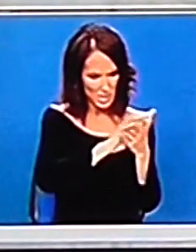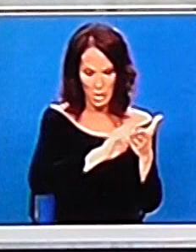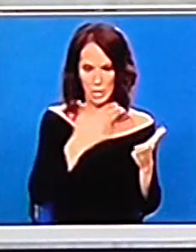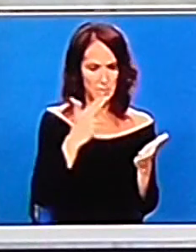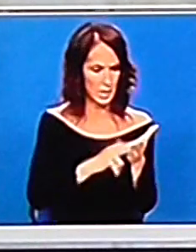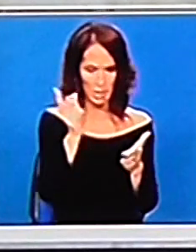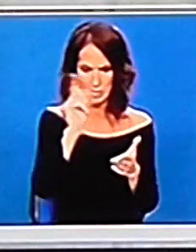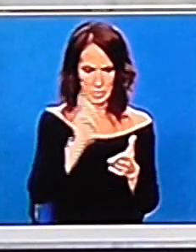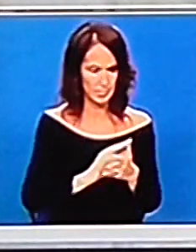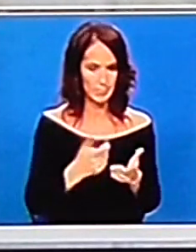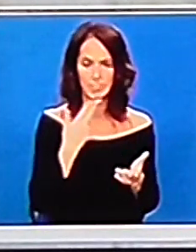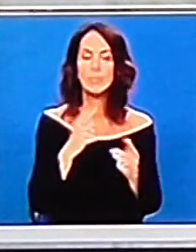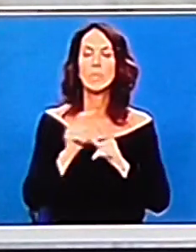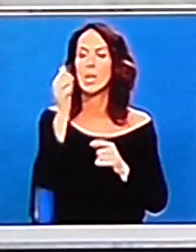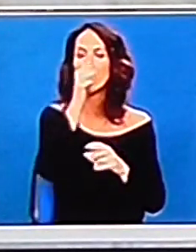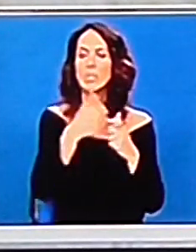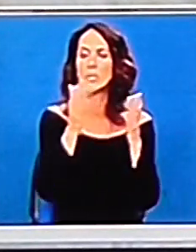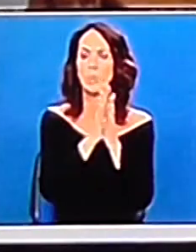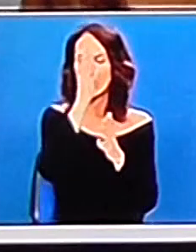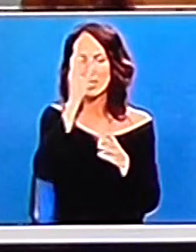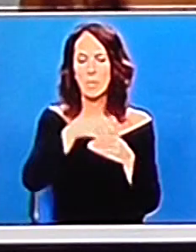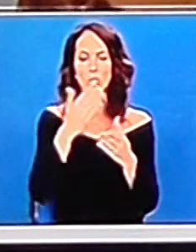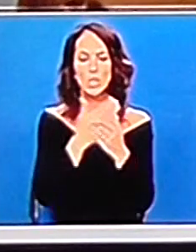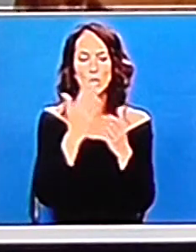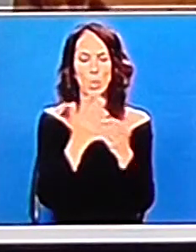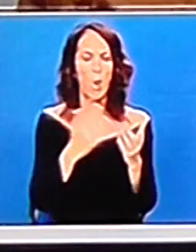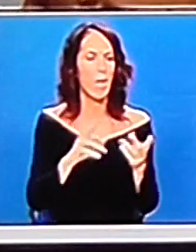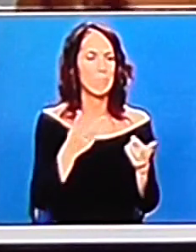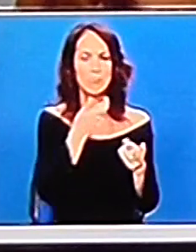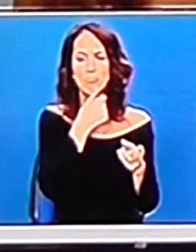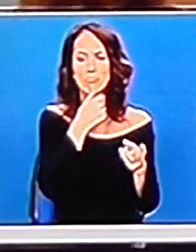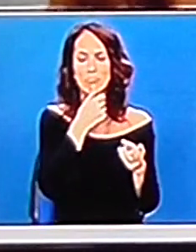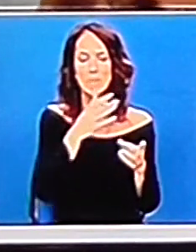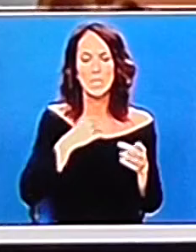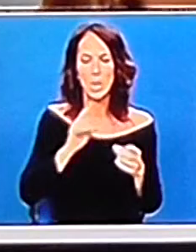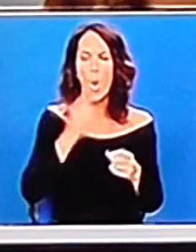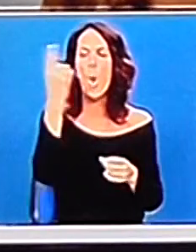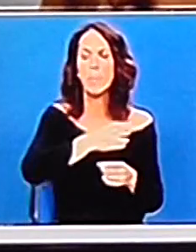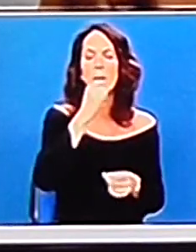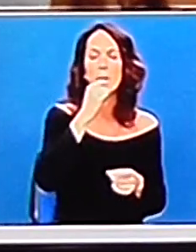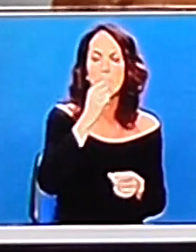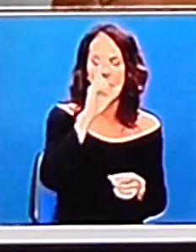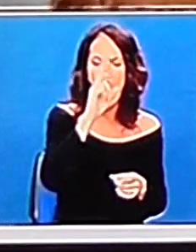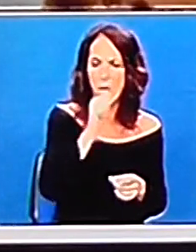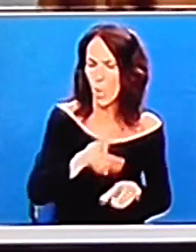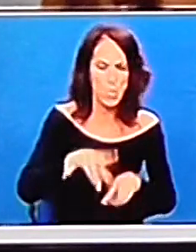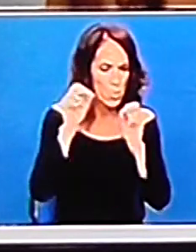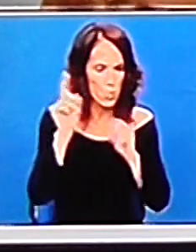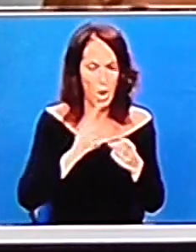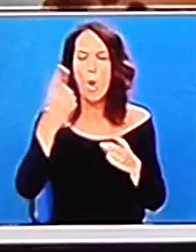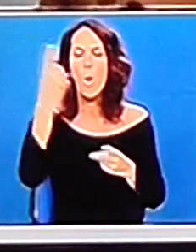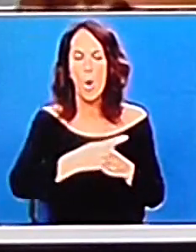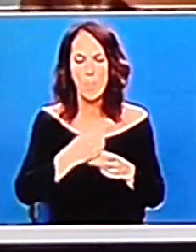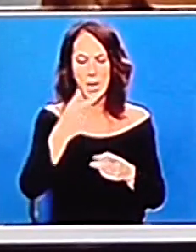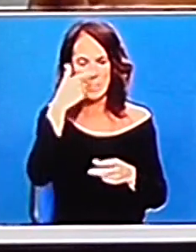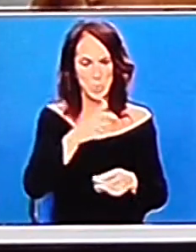rio tinto não destoem somente nossas contas são facultativos obrigado a consultar o qual nunca obrigar a